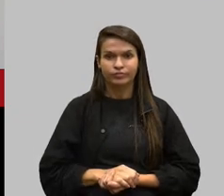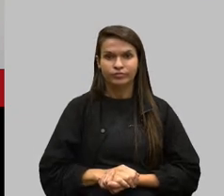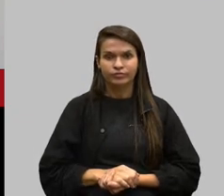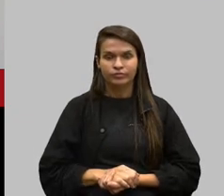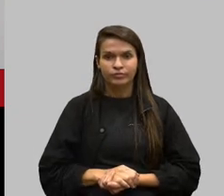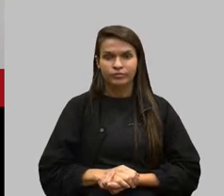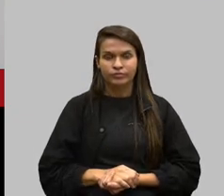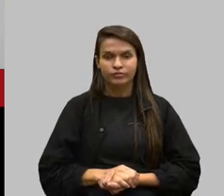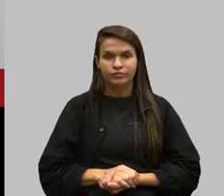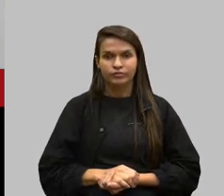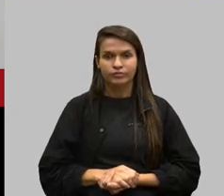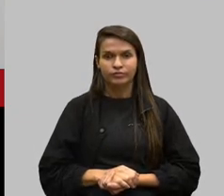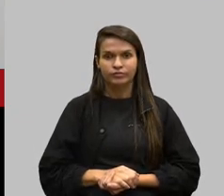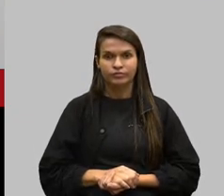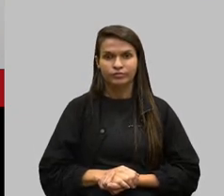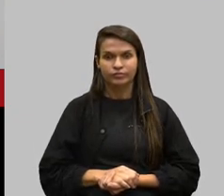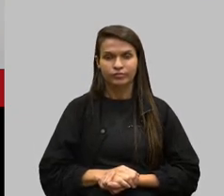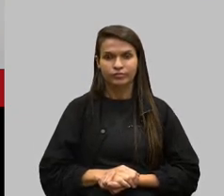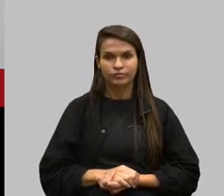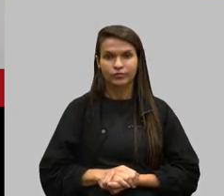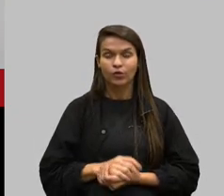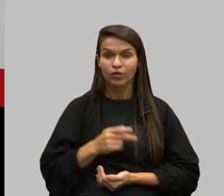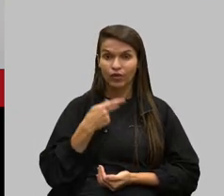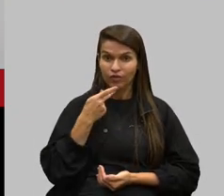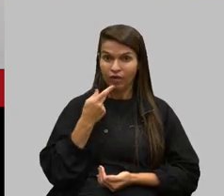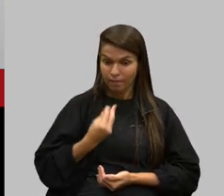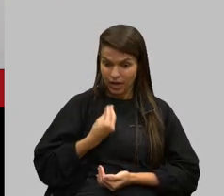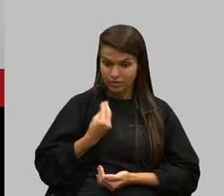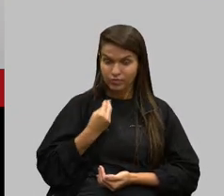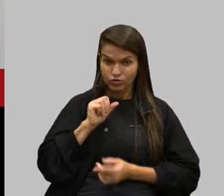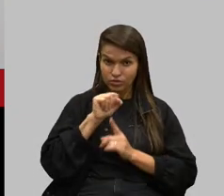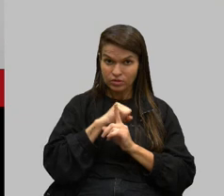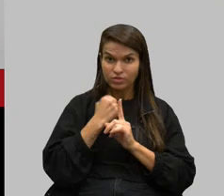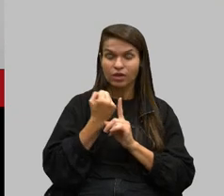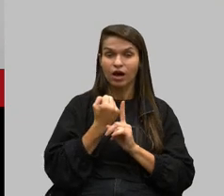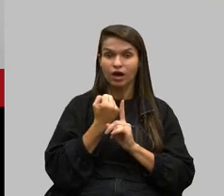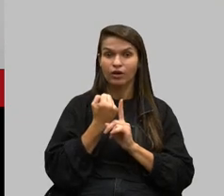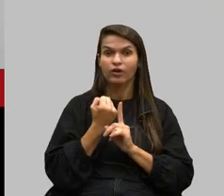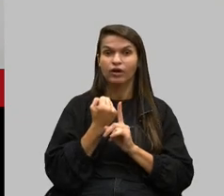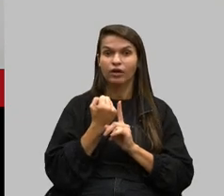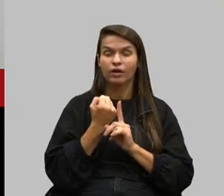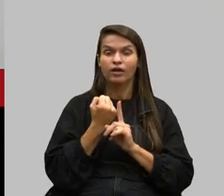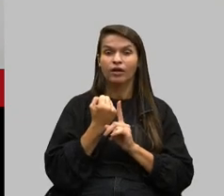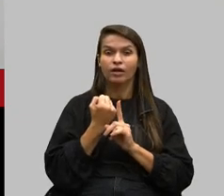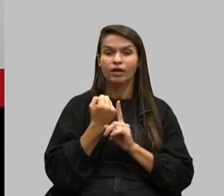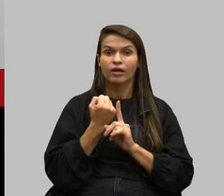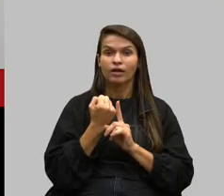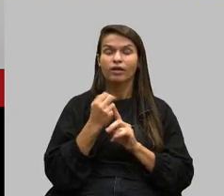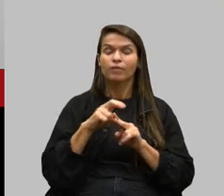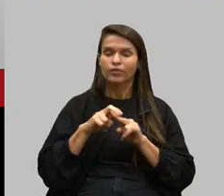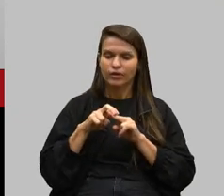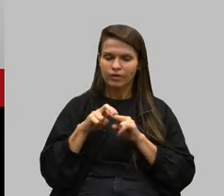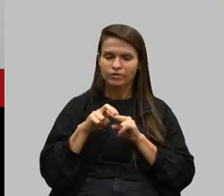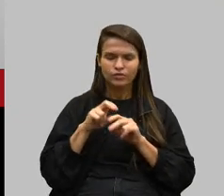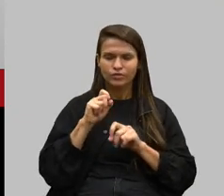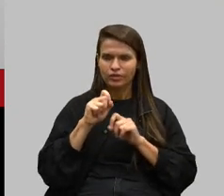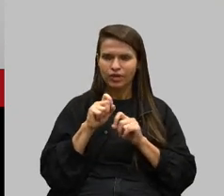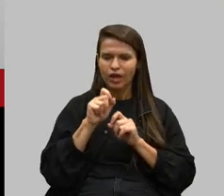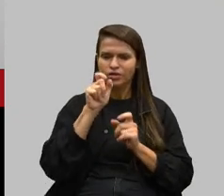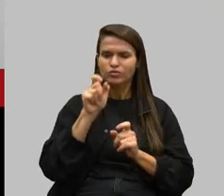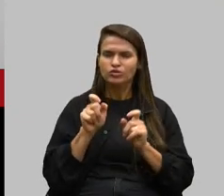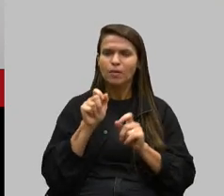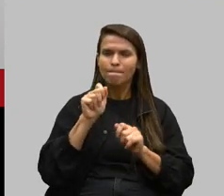eh e e assim quando eu digo participação social é porque eles podem podem nos